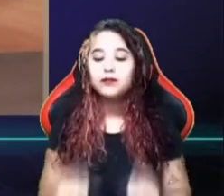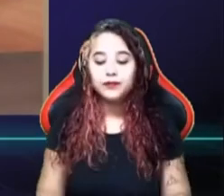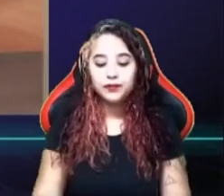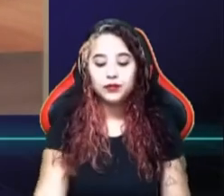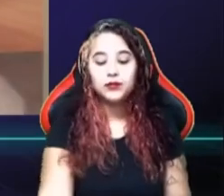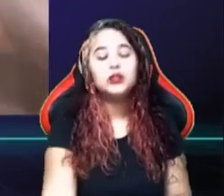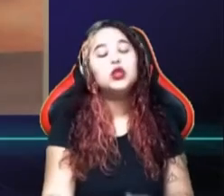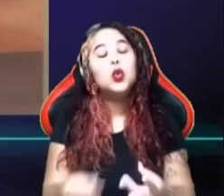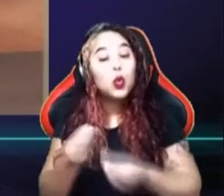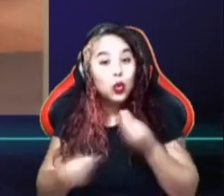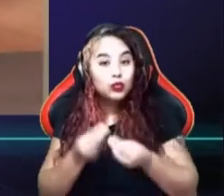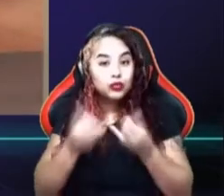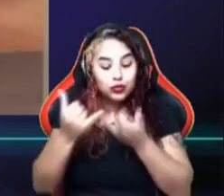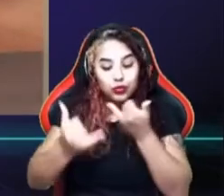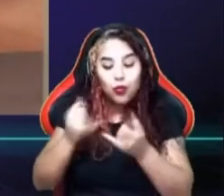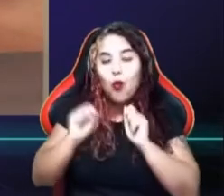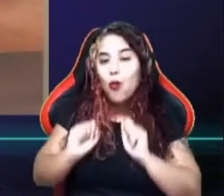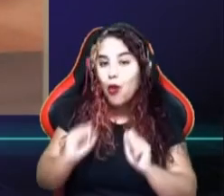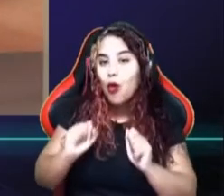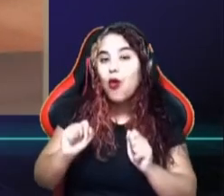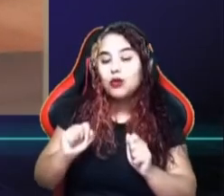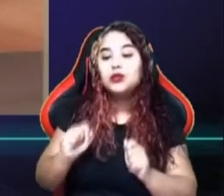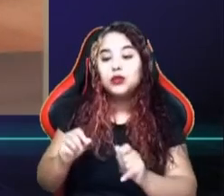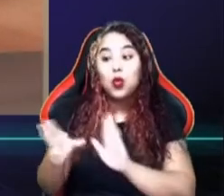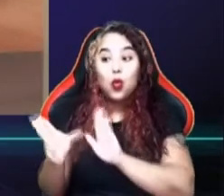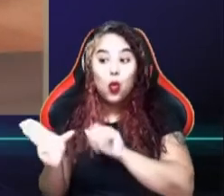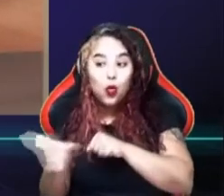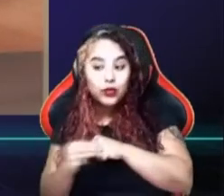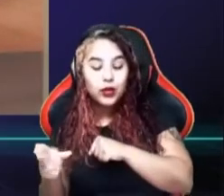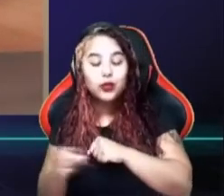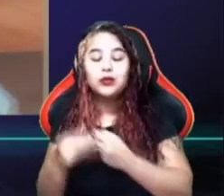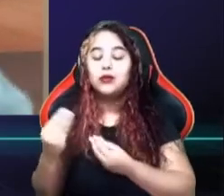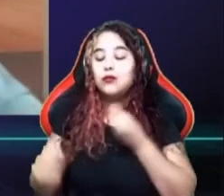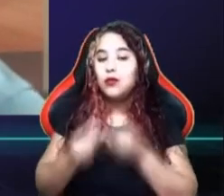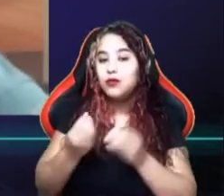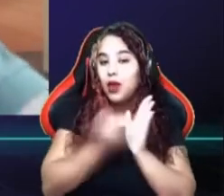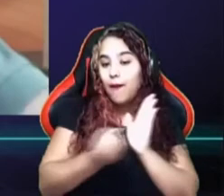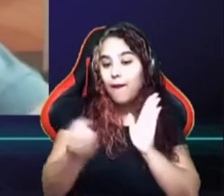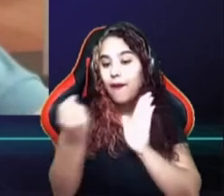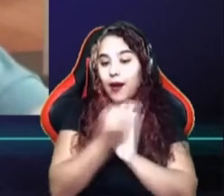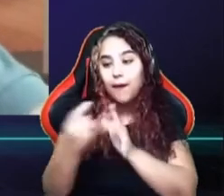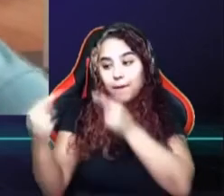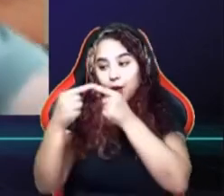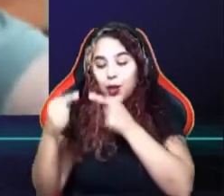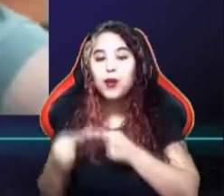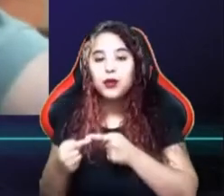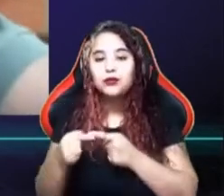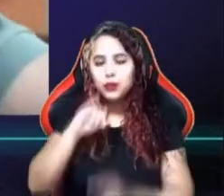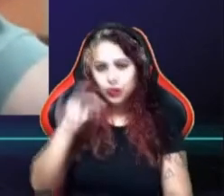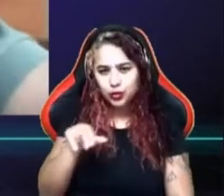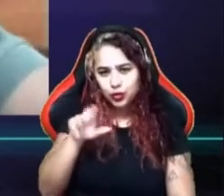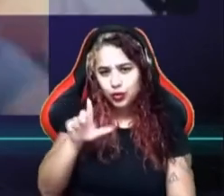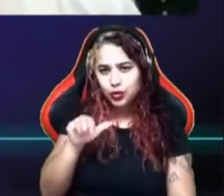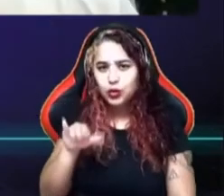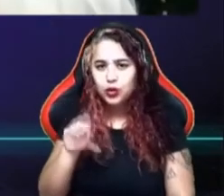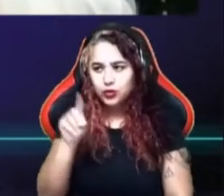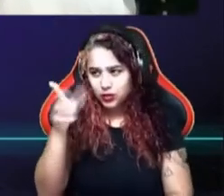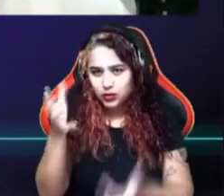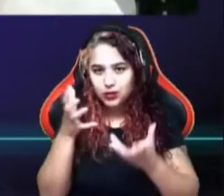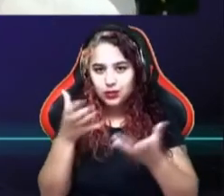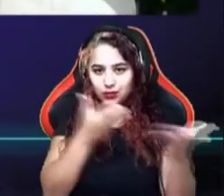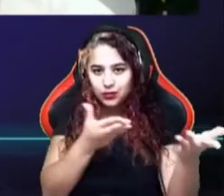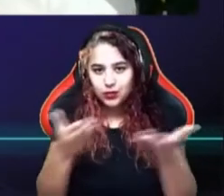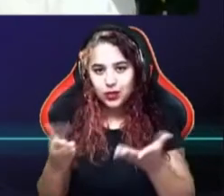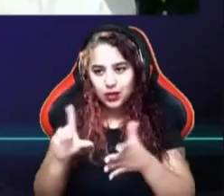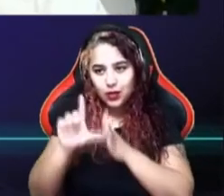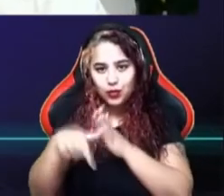como que a sua marca pode estar no jogo meio como um conteúdo dentro dele, né? Aí, Júlio, você quer falar um pouco, depois a gente pontua com